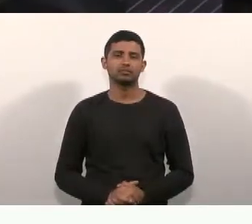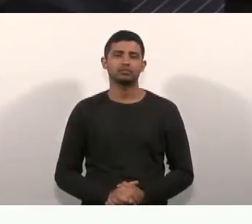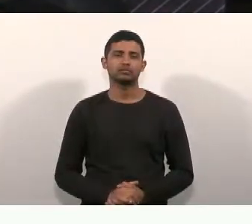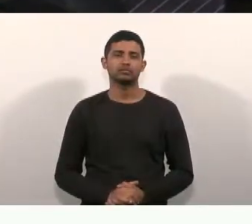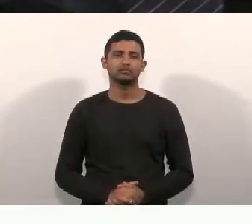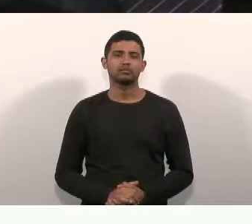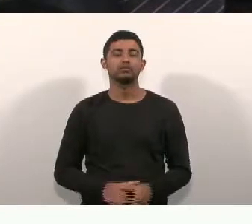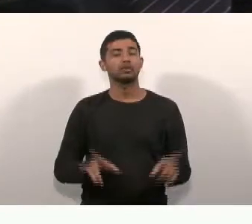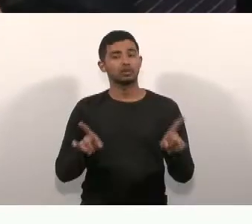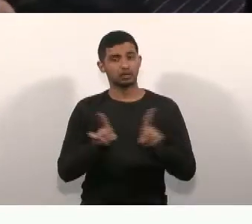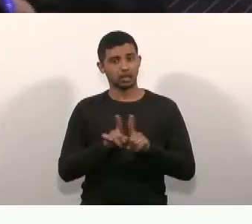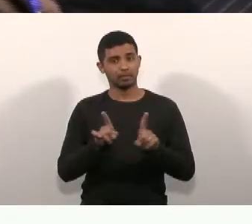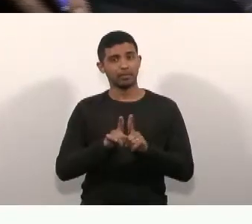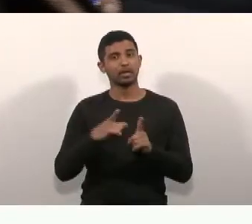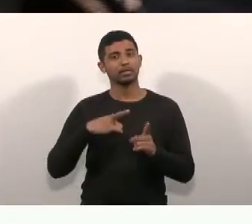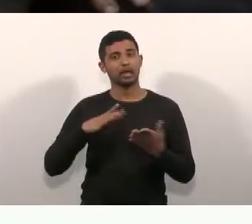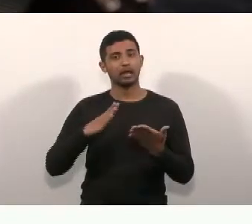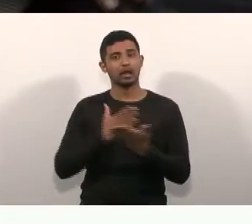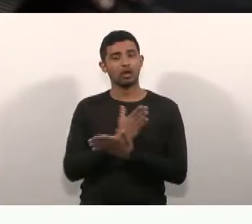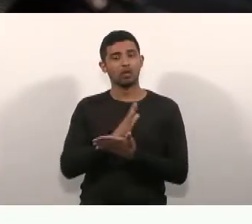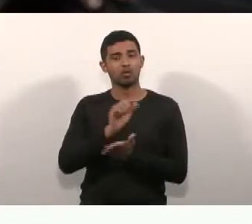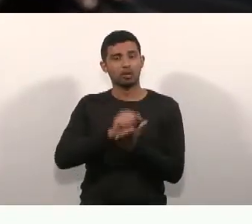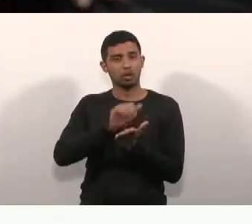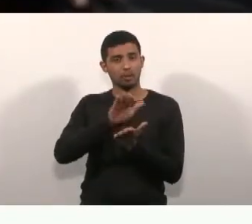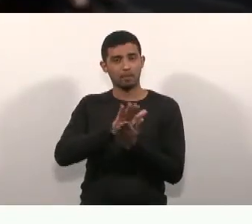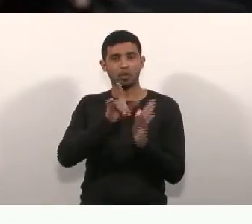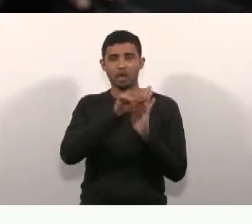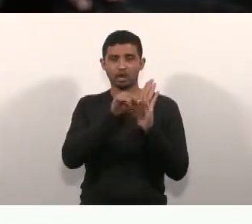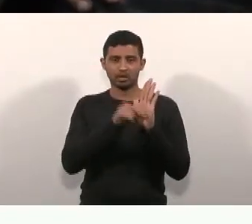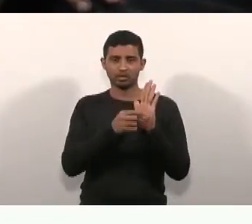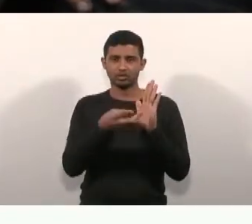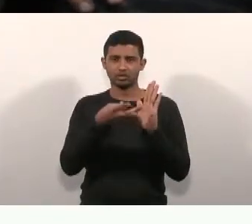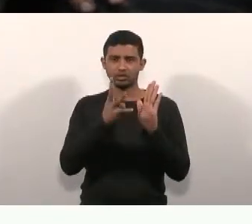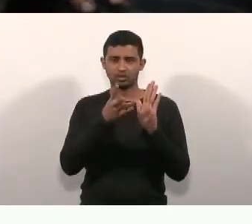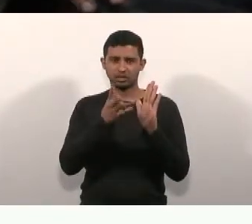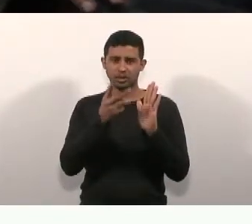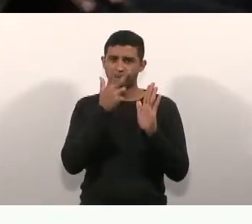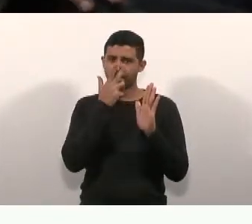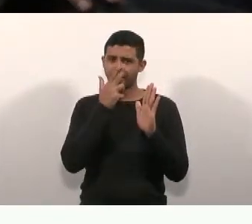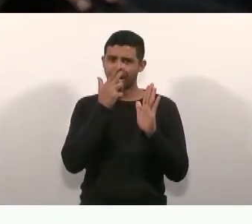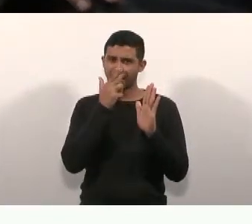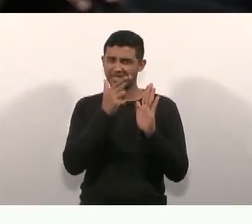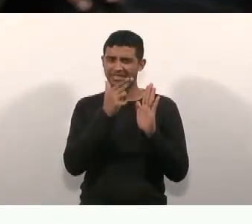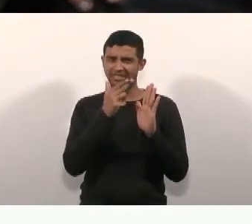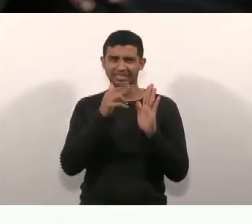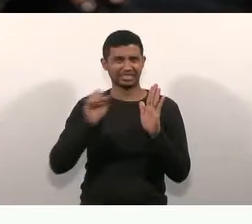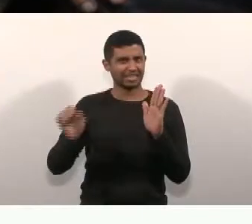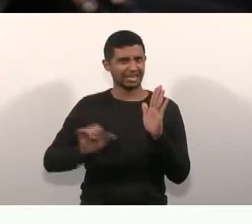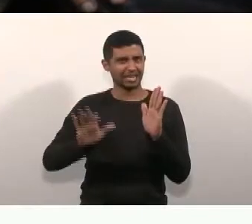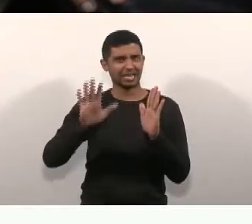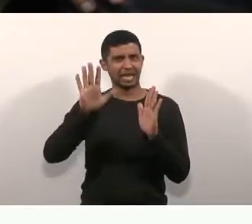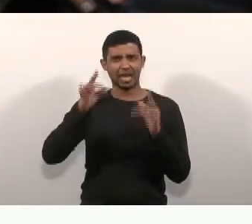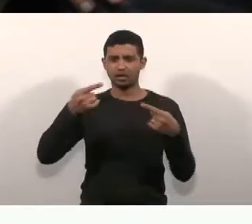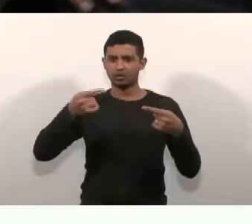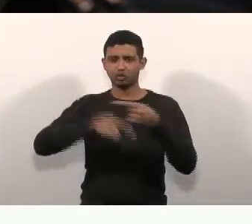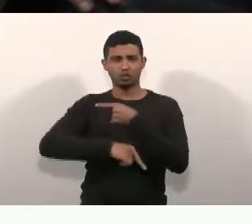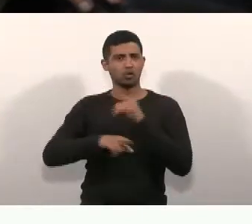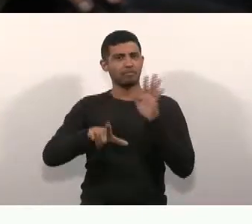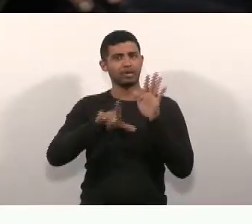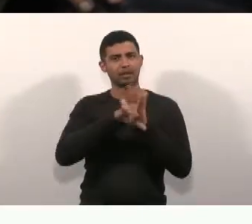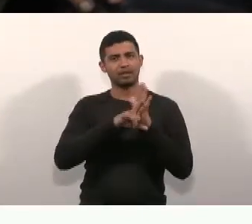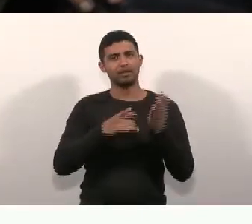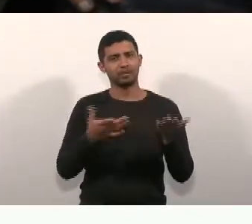Além disso, as multas previstas no artigo 3º parecem ser demasiadamente altas e não estão de acordo com a legislação